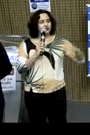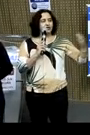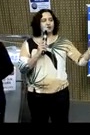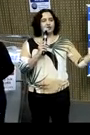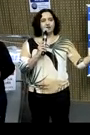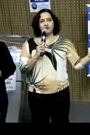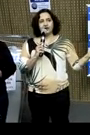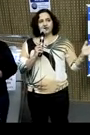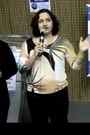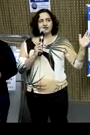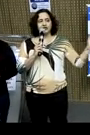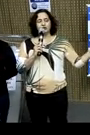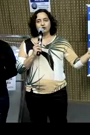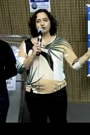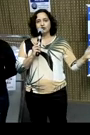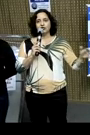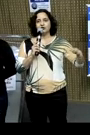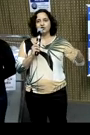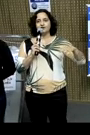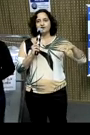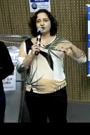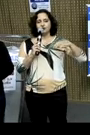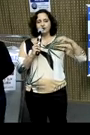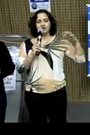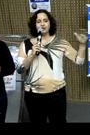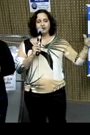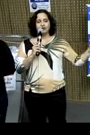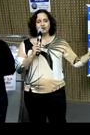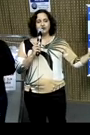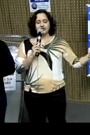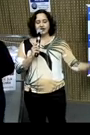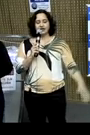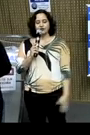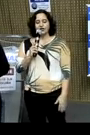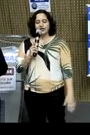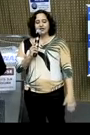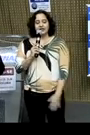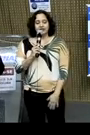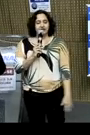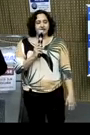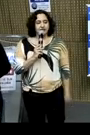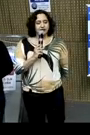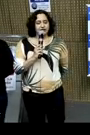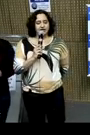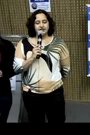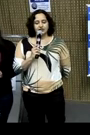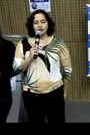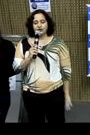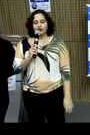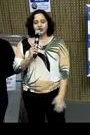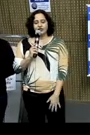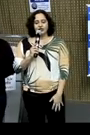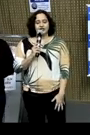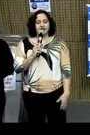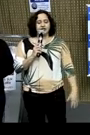acolhido e direcionado para a sala da odontologia, onde ela faz todo um atendimento diferenciado. Na questão das